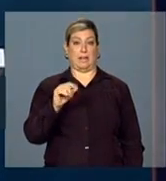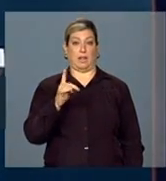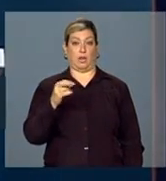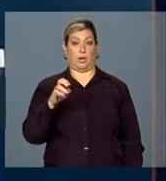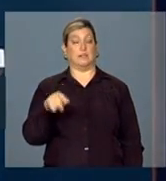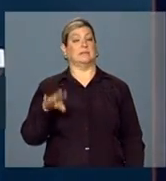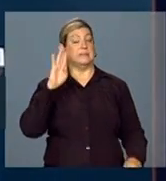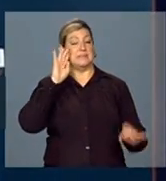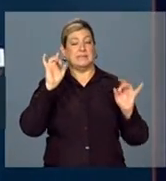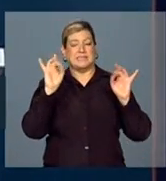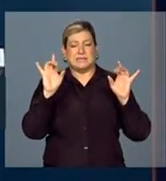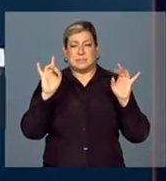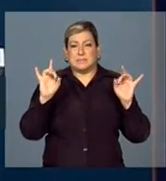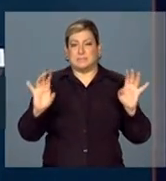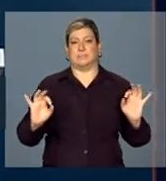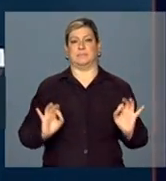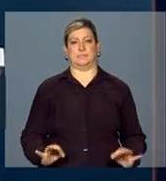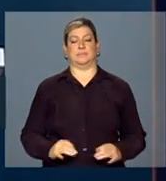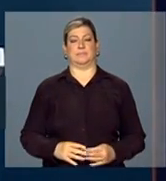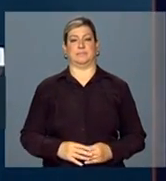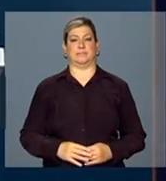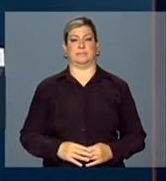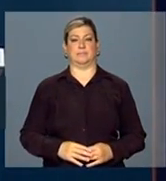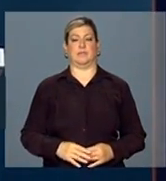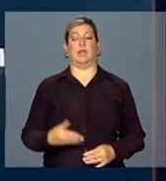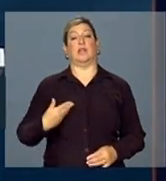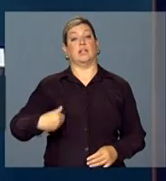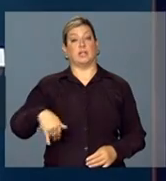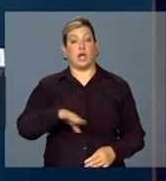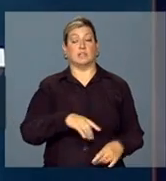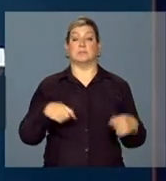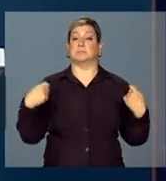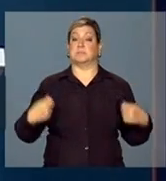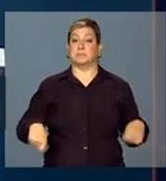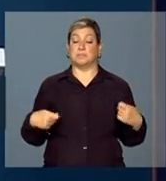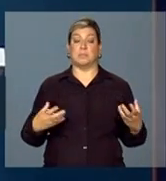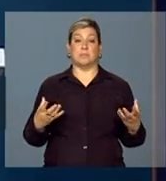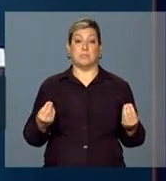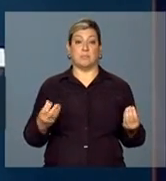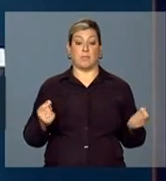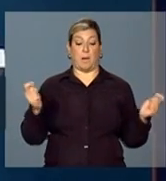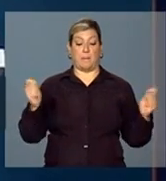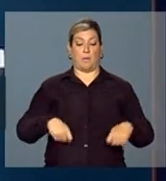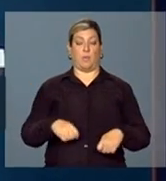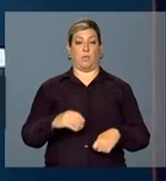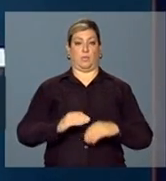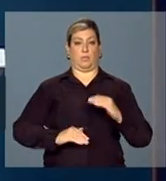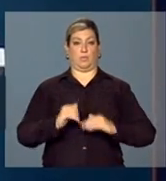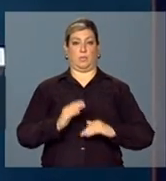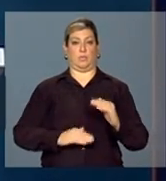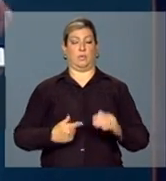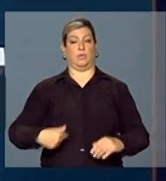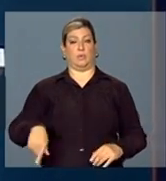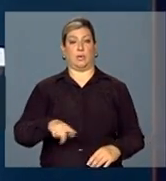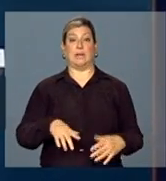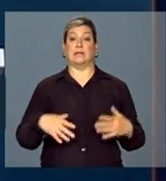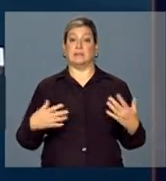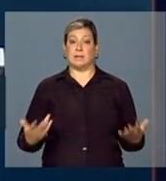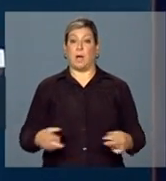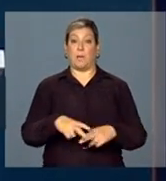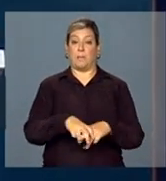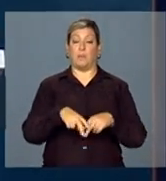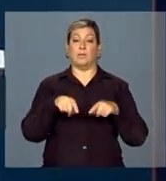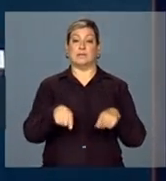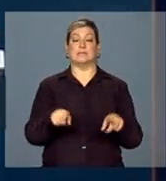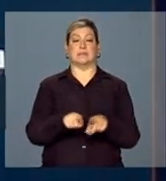extremamente especializados. Nós precisamos muito da capacitação da nossa mão de obra. Então, por isso